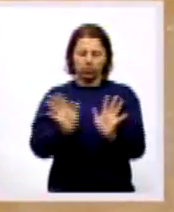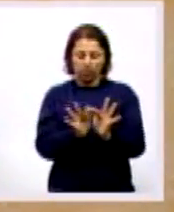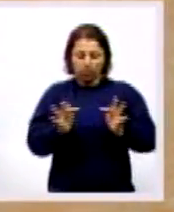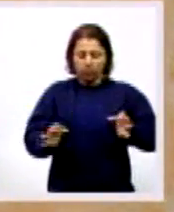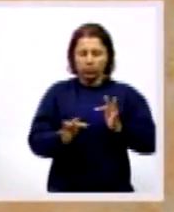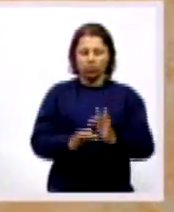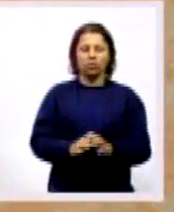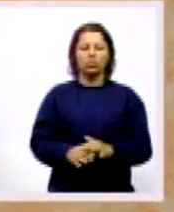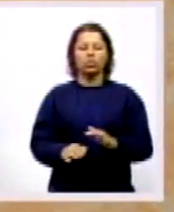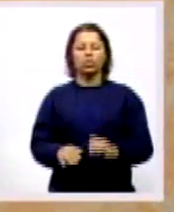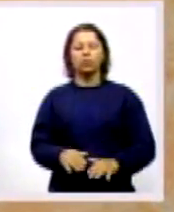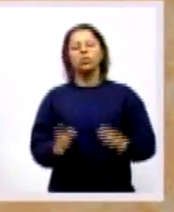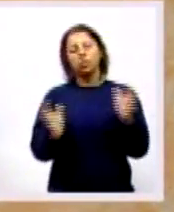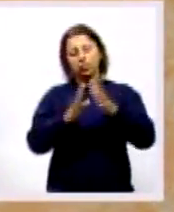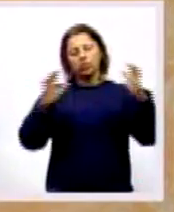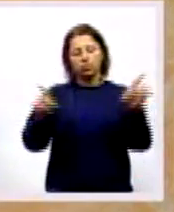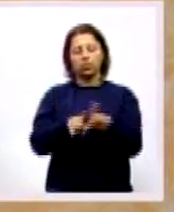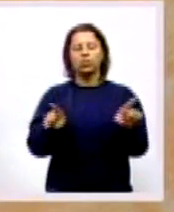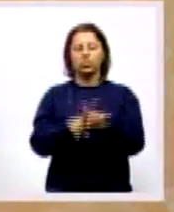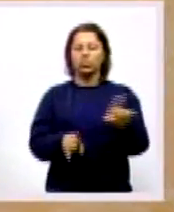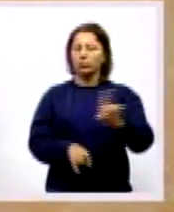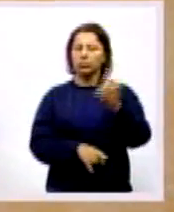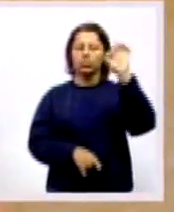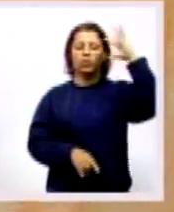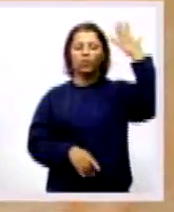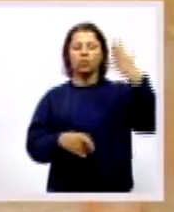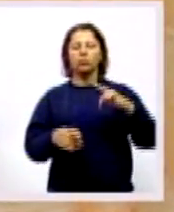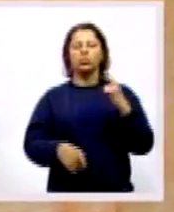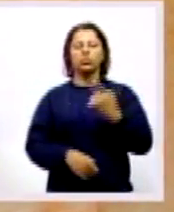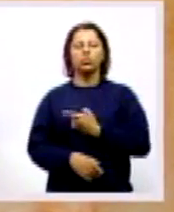as grandes também não vão acontecer em nós.